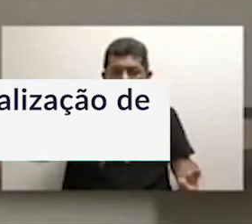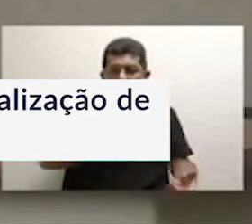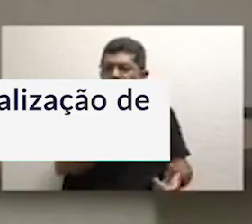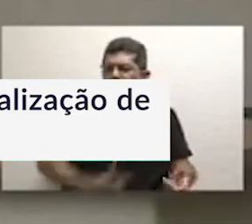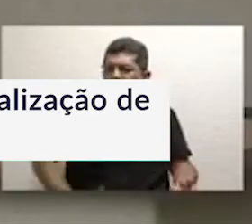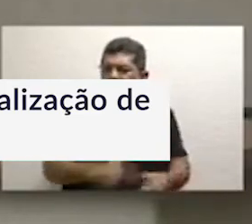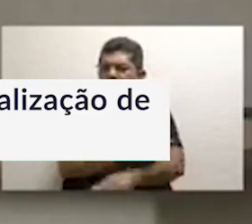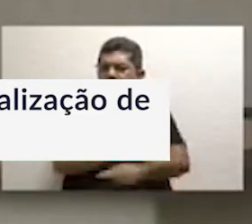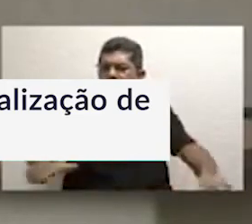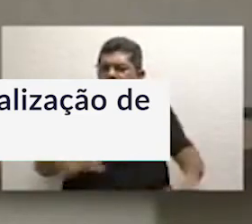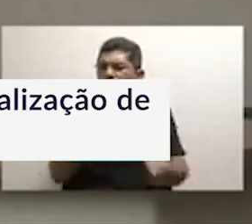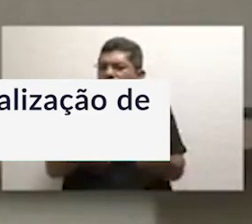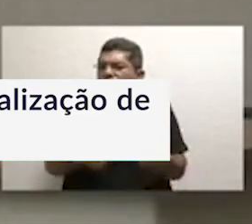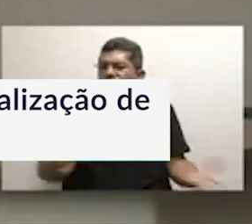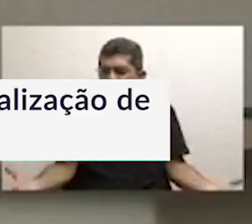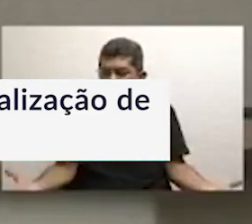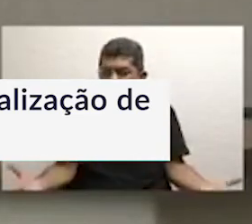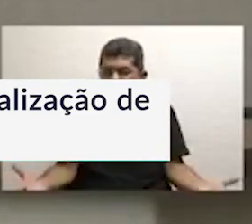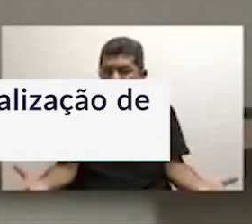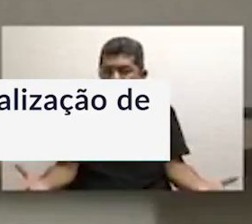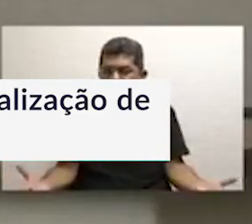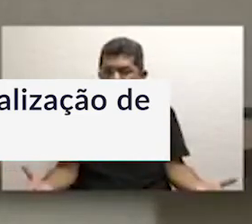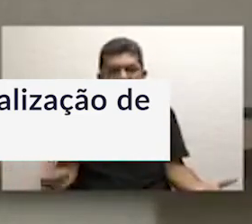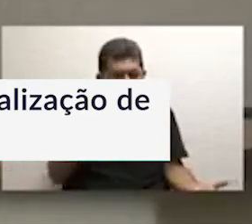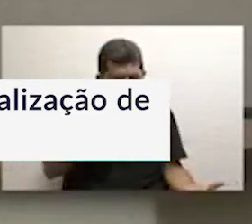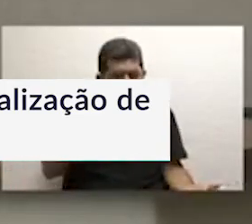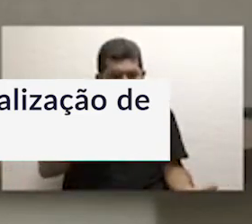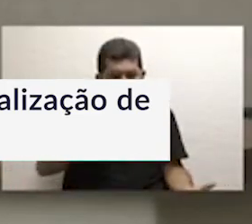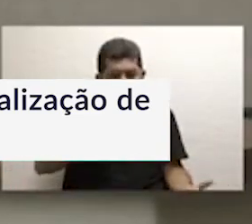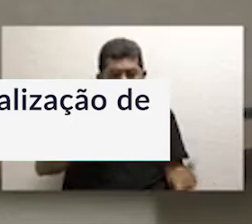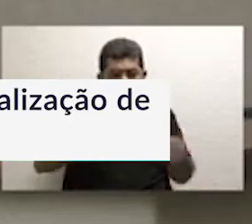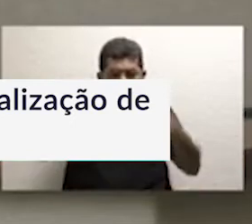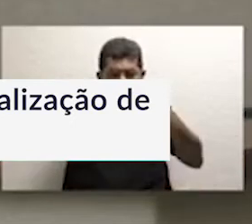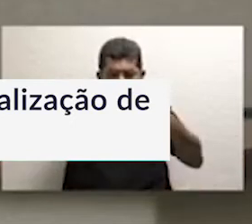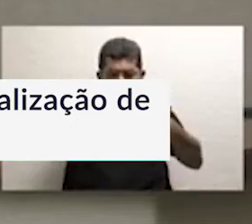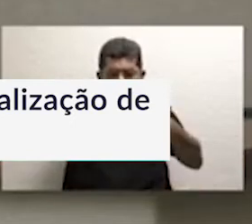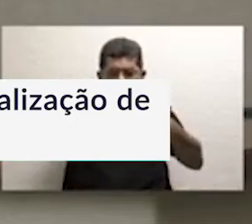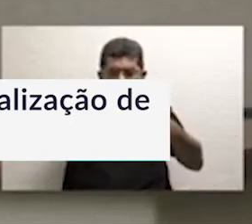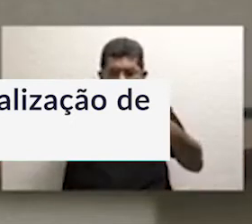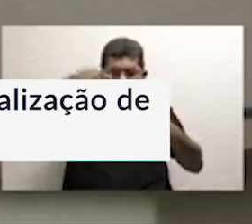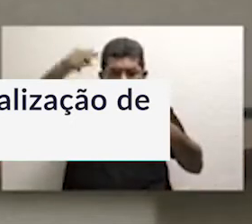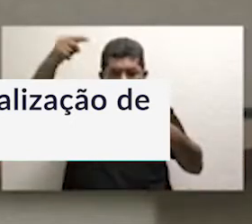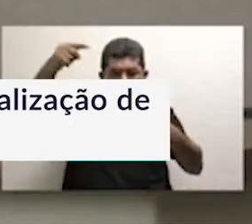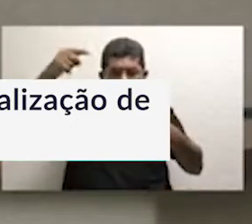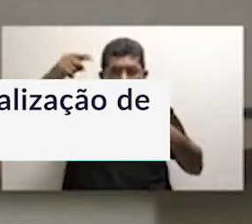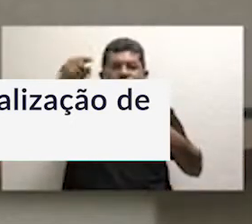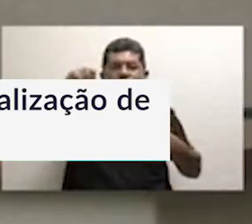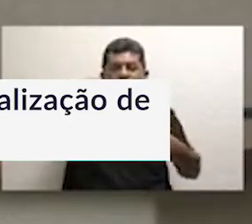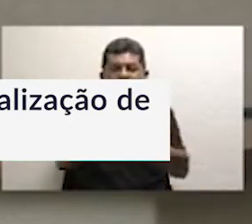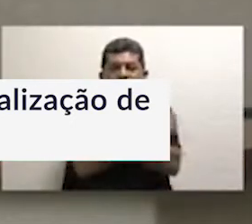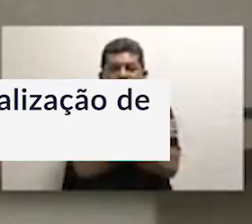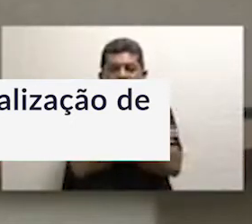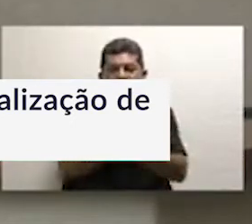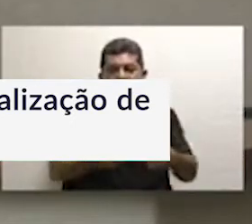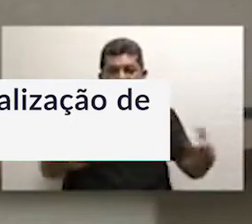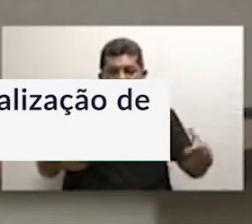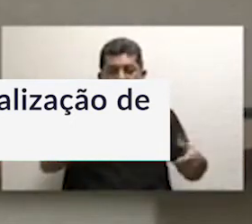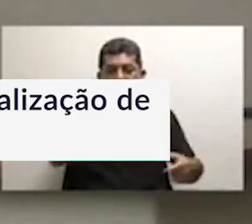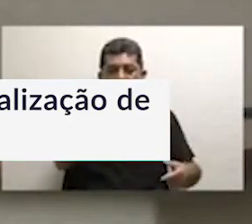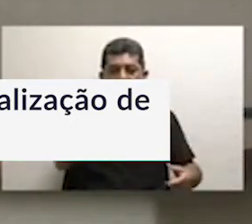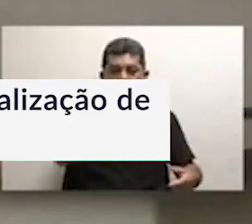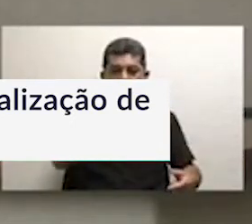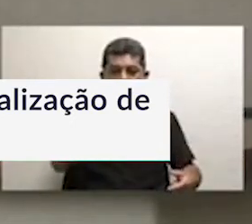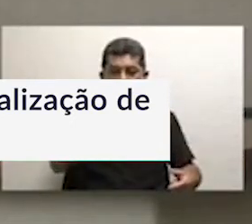Cadê os públicos? Se temos um índice de desemprego tão grande e as pessoas perderam o seu plano de saúde,